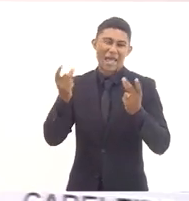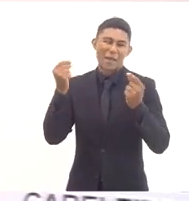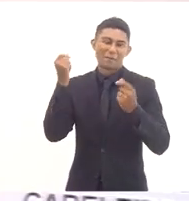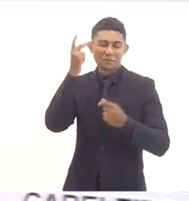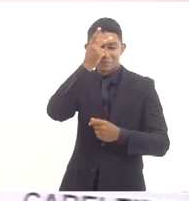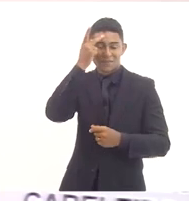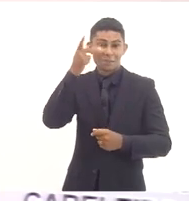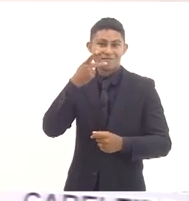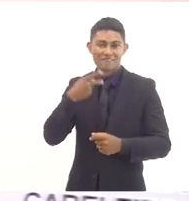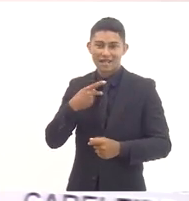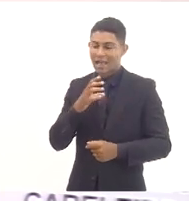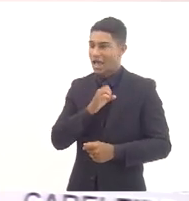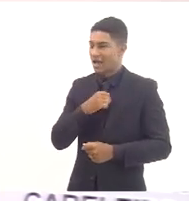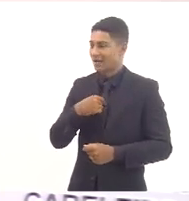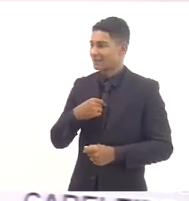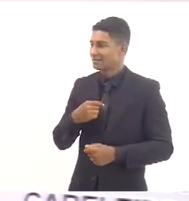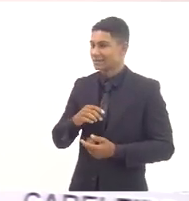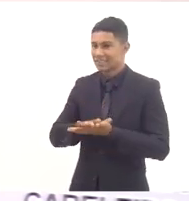né